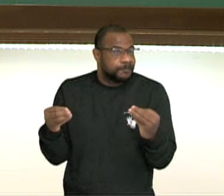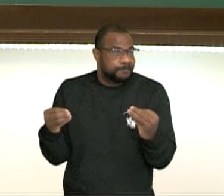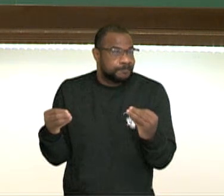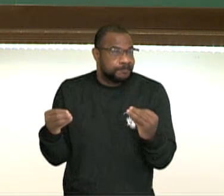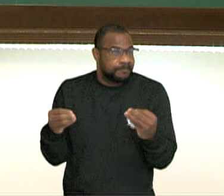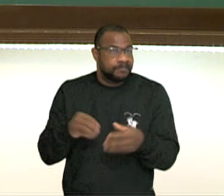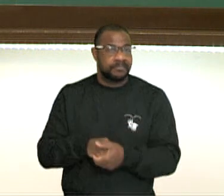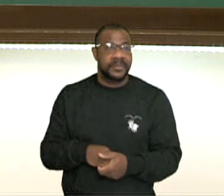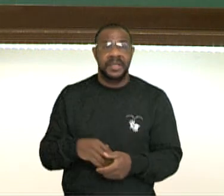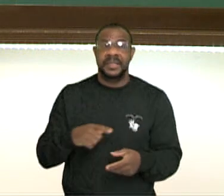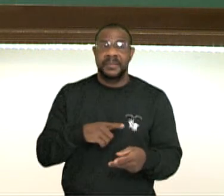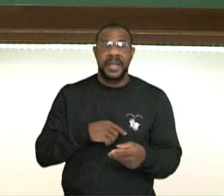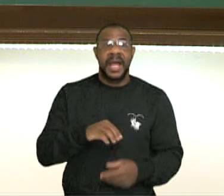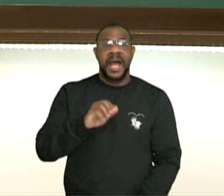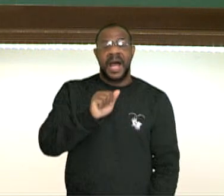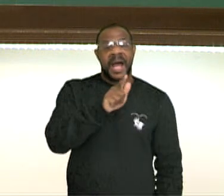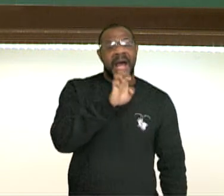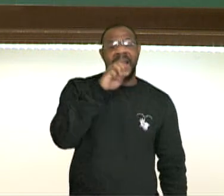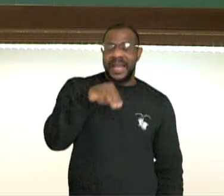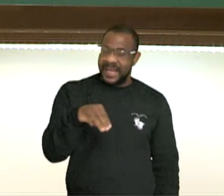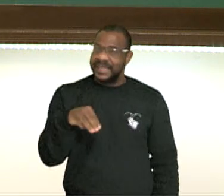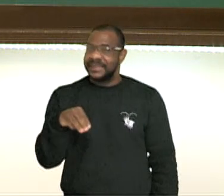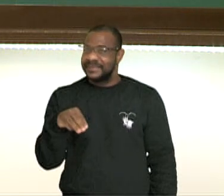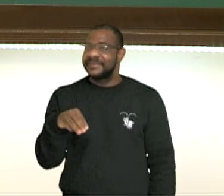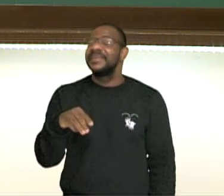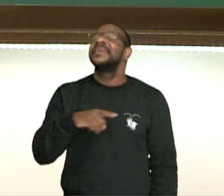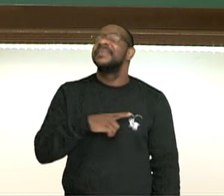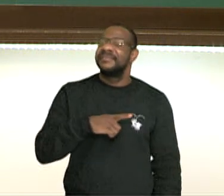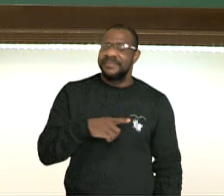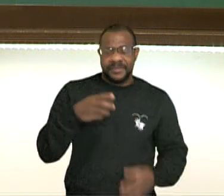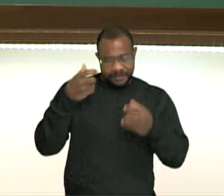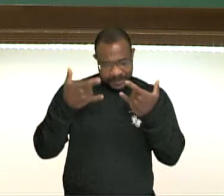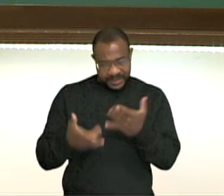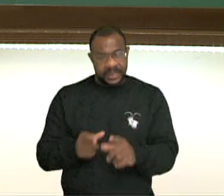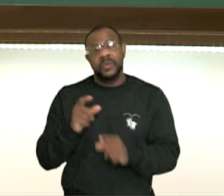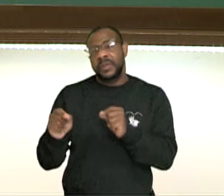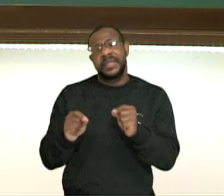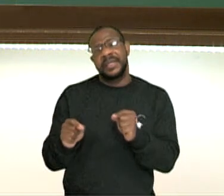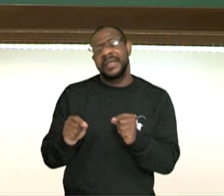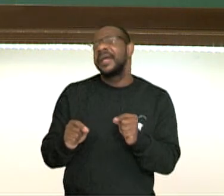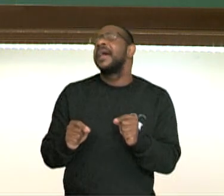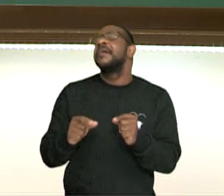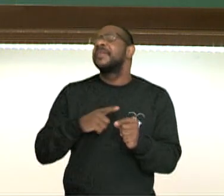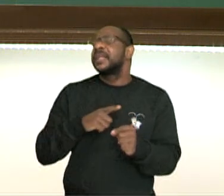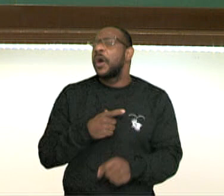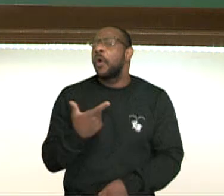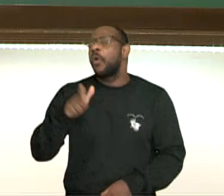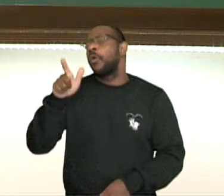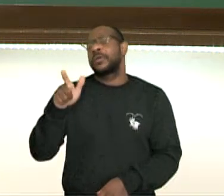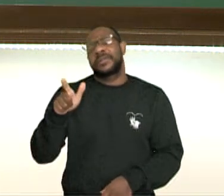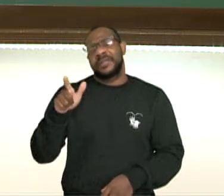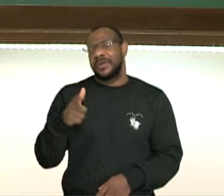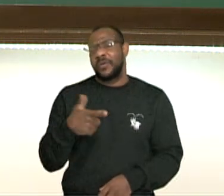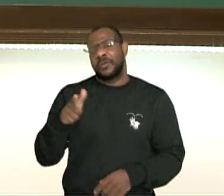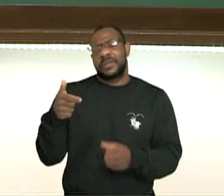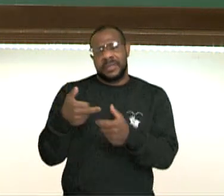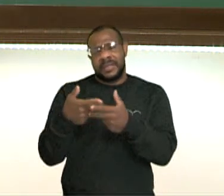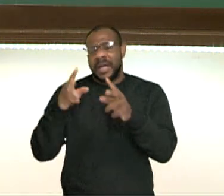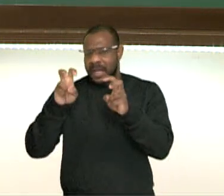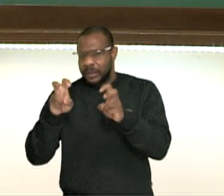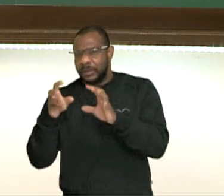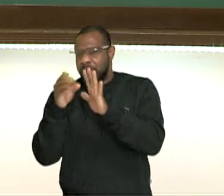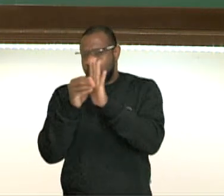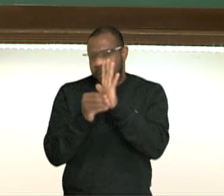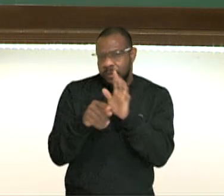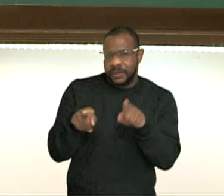de, sabe-se que vou falar de uma coisa que vai ser mais do que isso. E aí ele